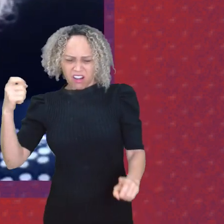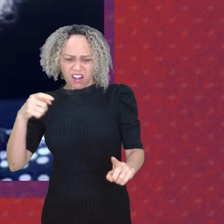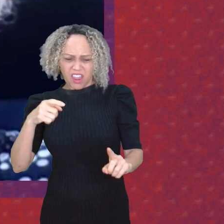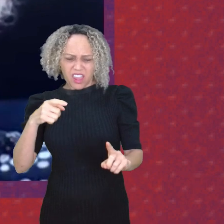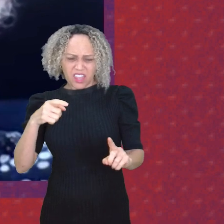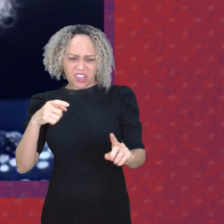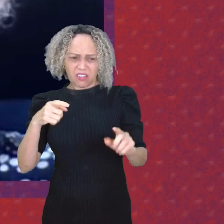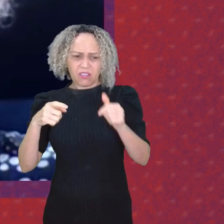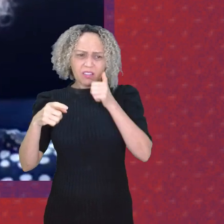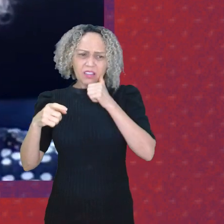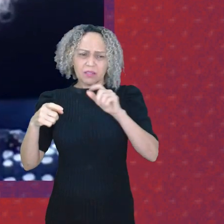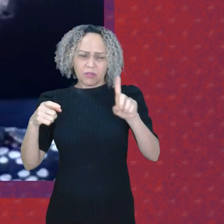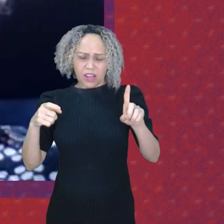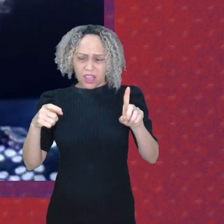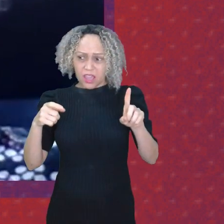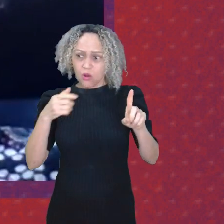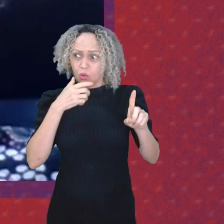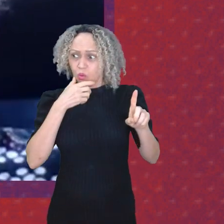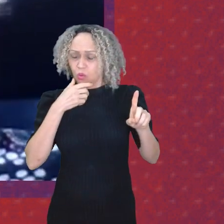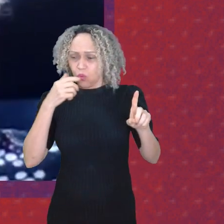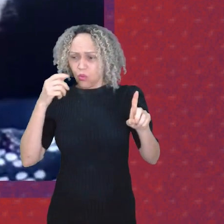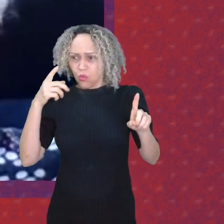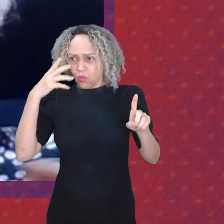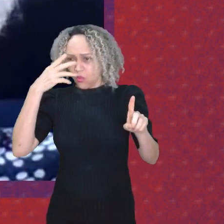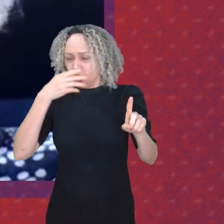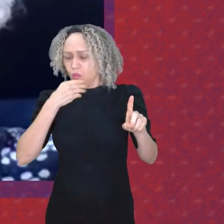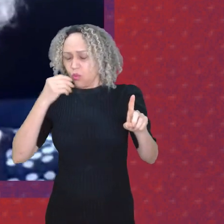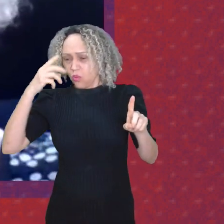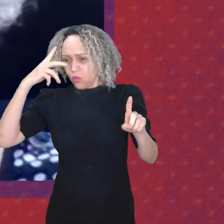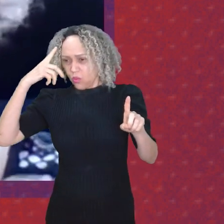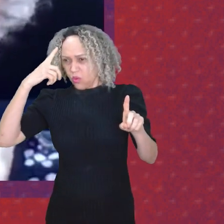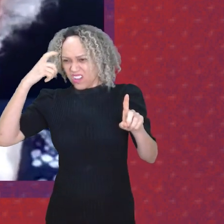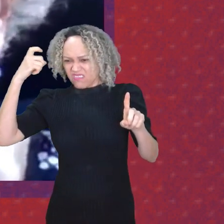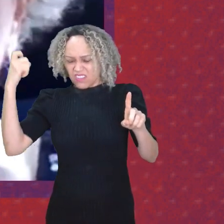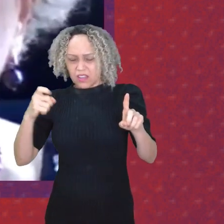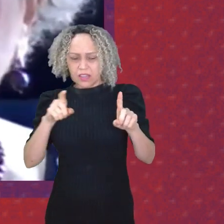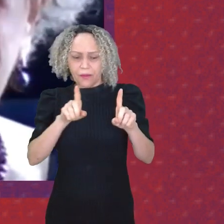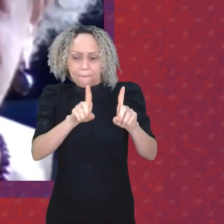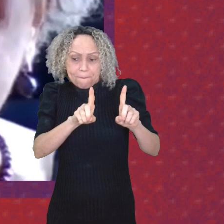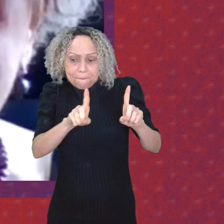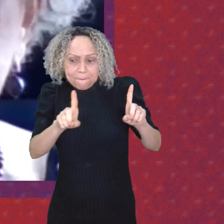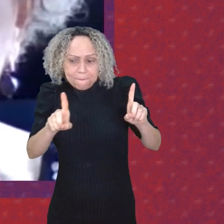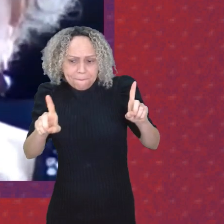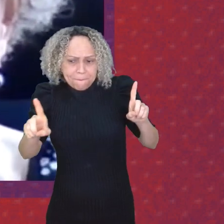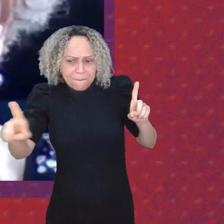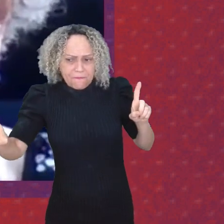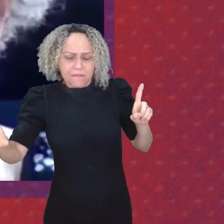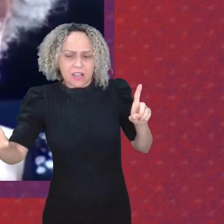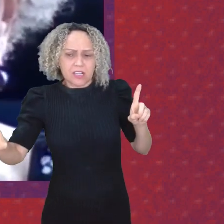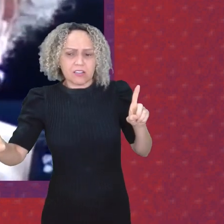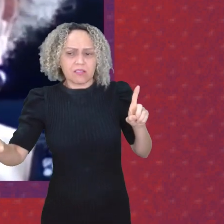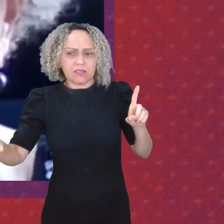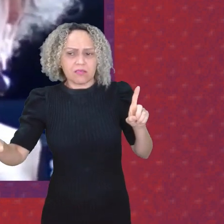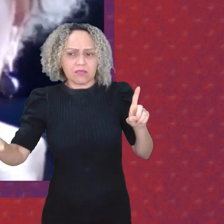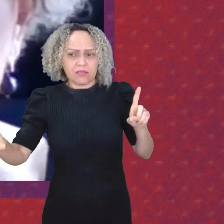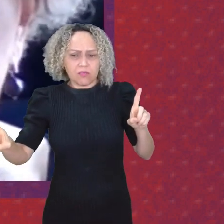das mulheres e que fique com o botão do pânico as mulheres, porque